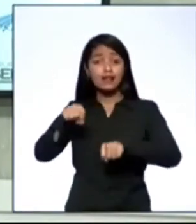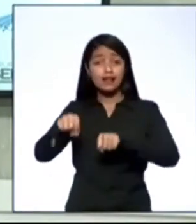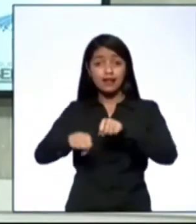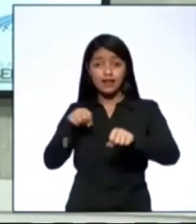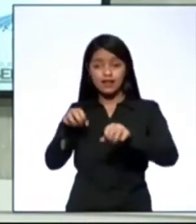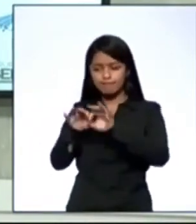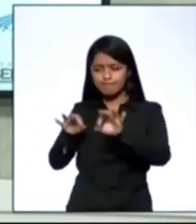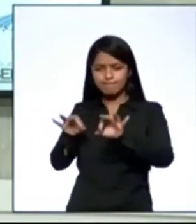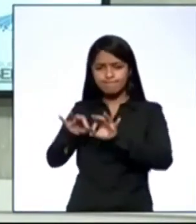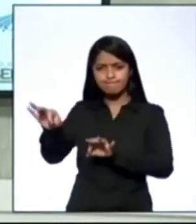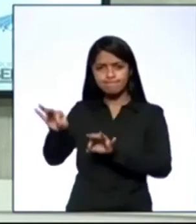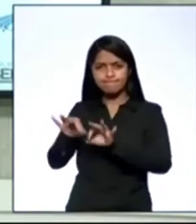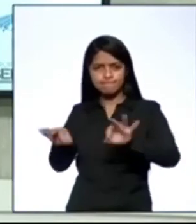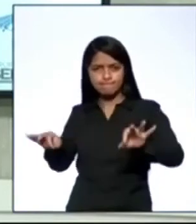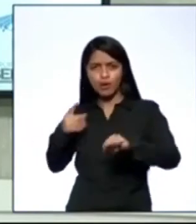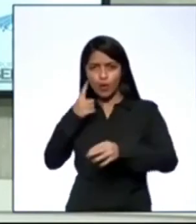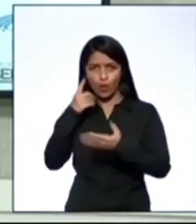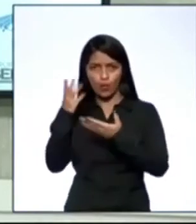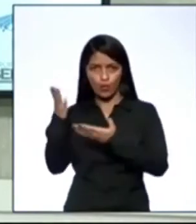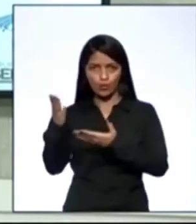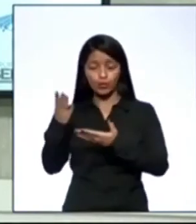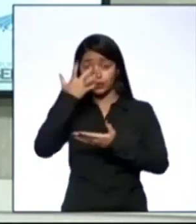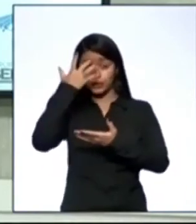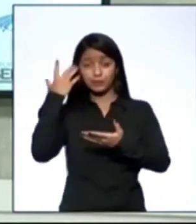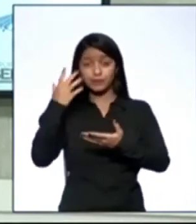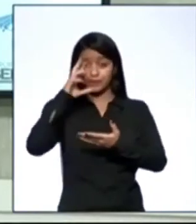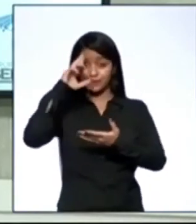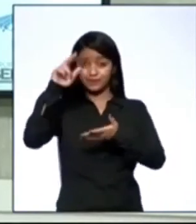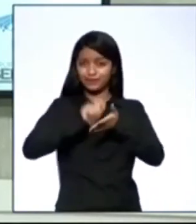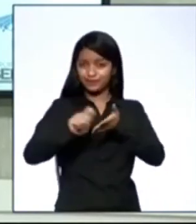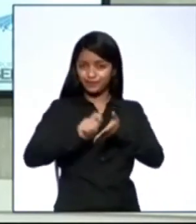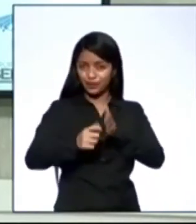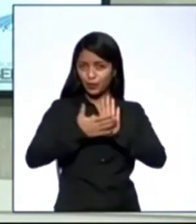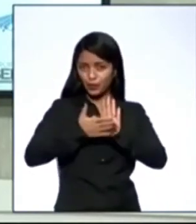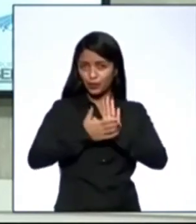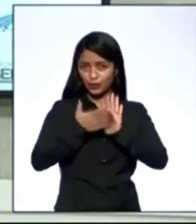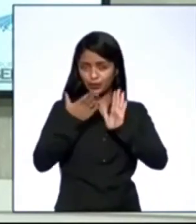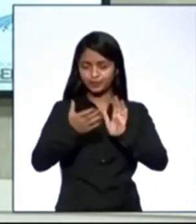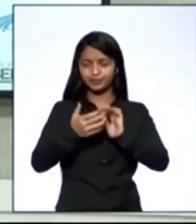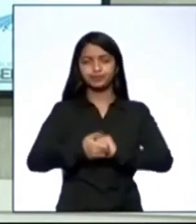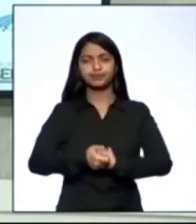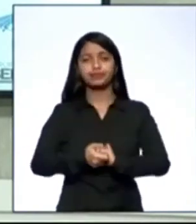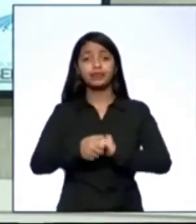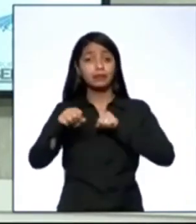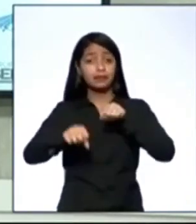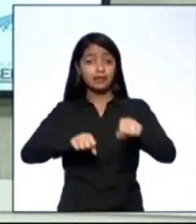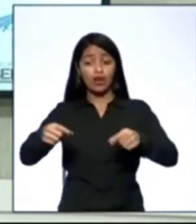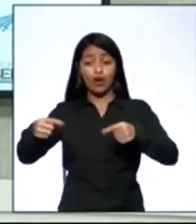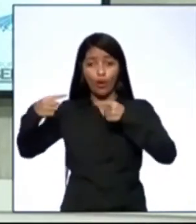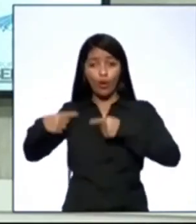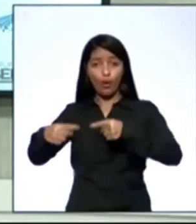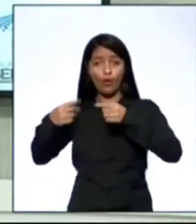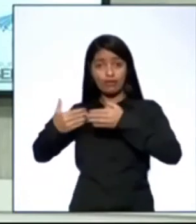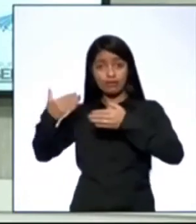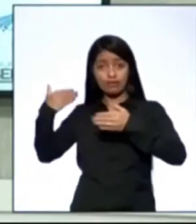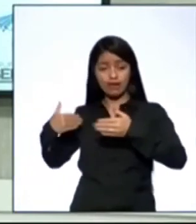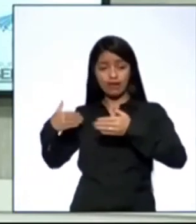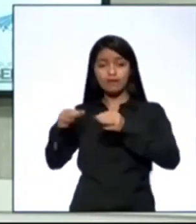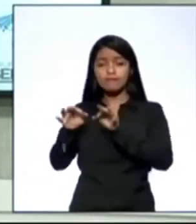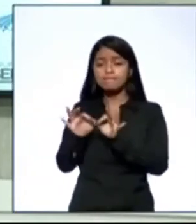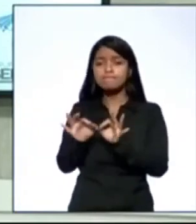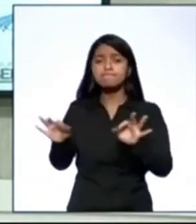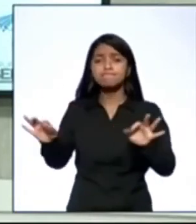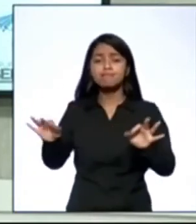que o autor do Enem propôs aqui para a gente. A roda traseira da bicicleta, ela tem diâmetro de